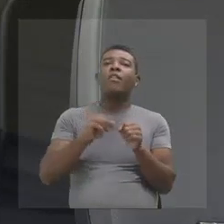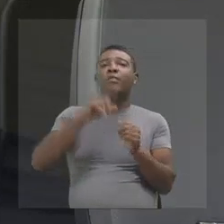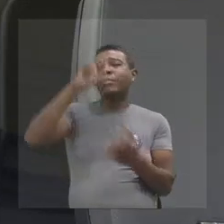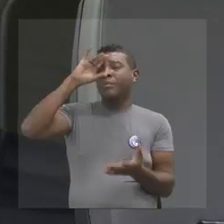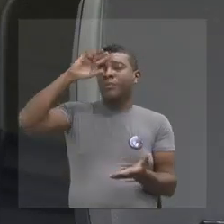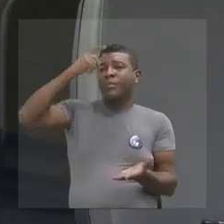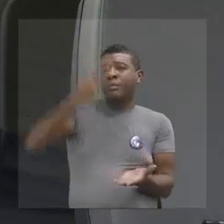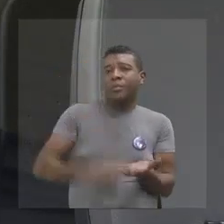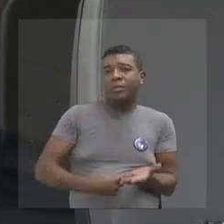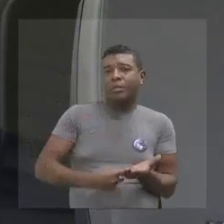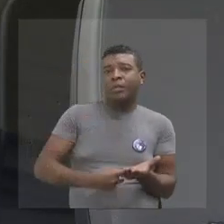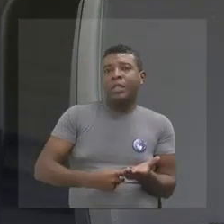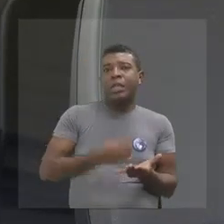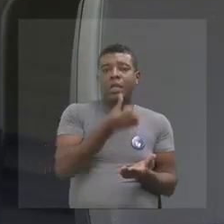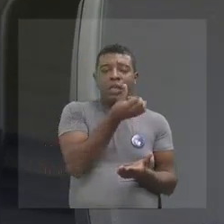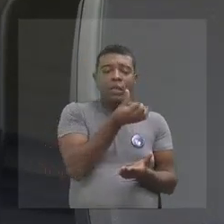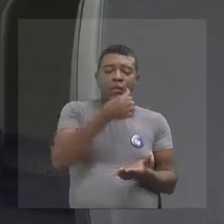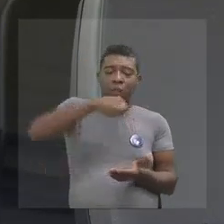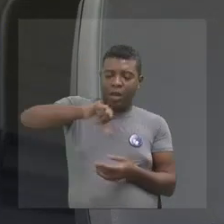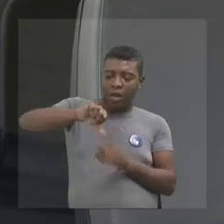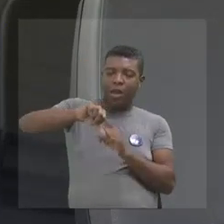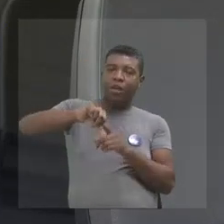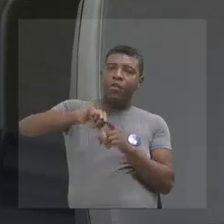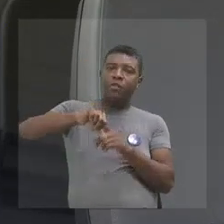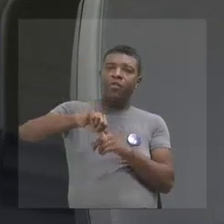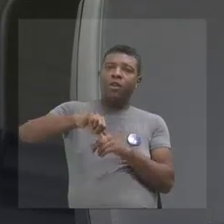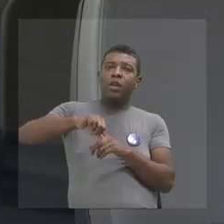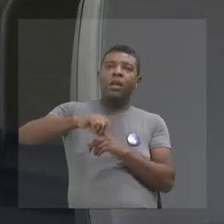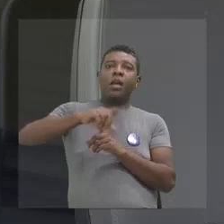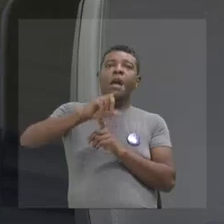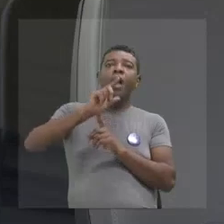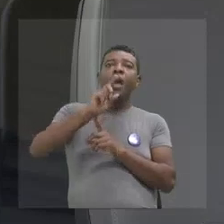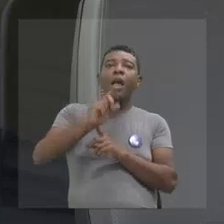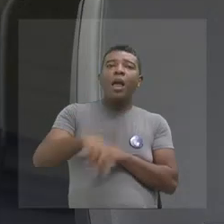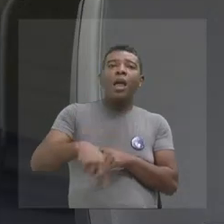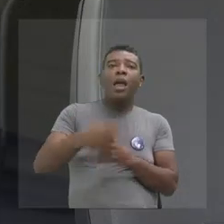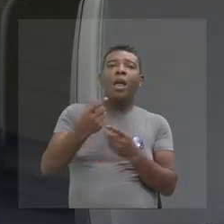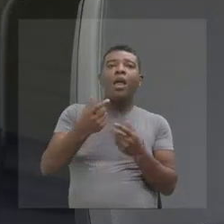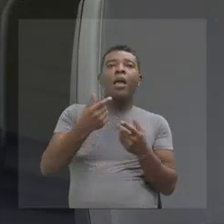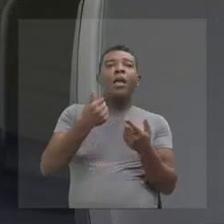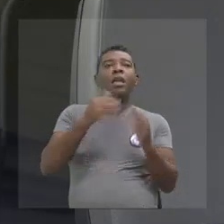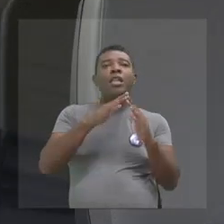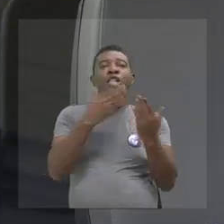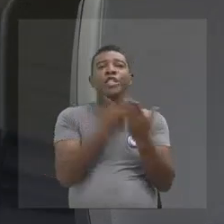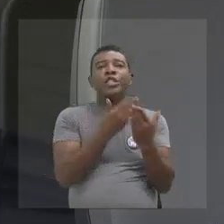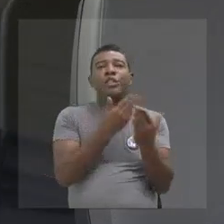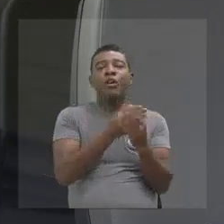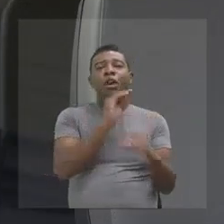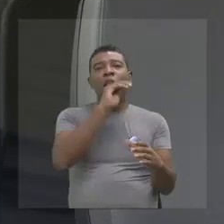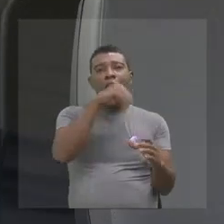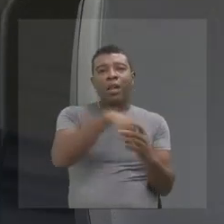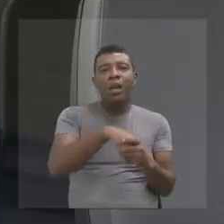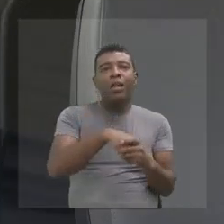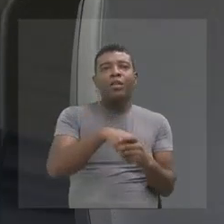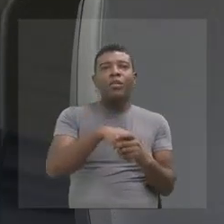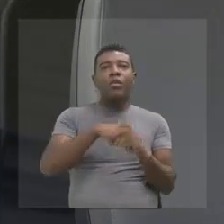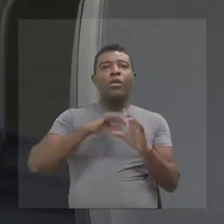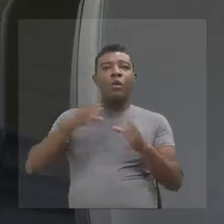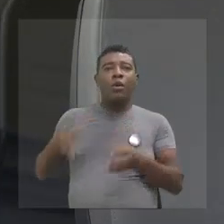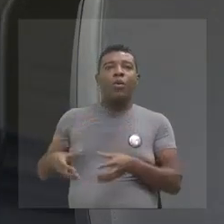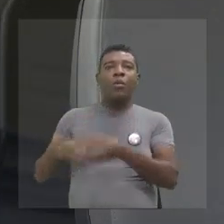prever a consulta prévia livre e informada dos povos comunidades tradicionais indígenas né